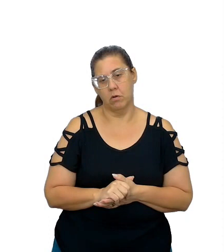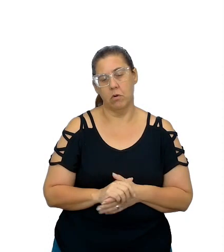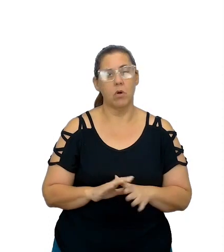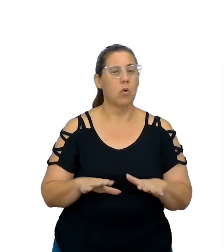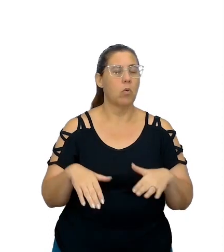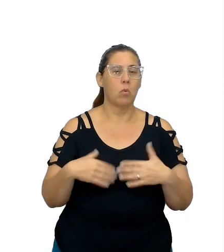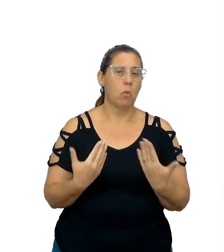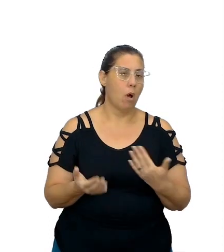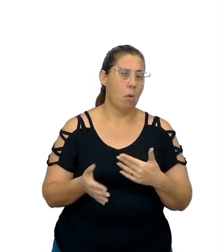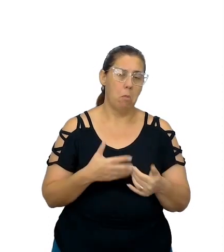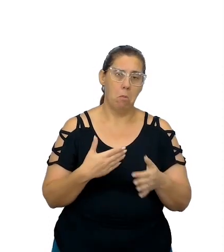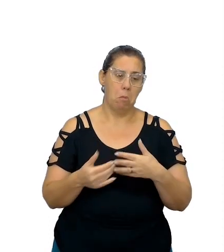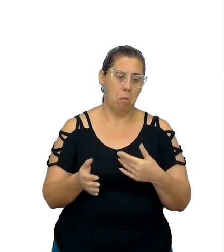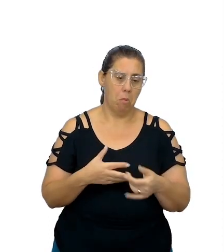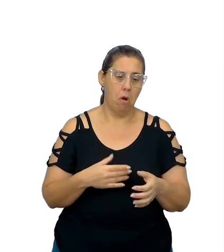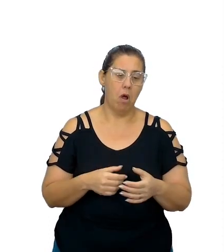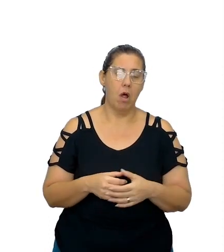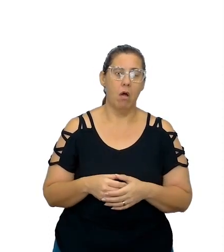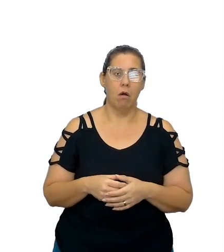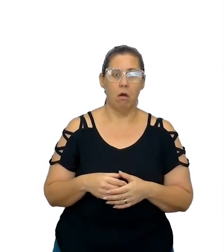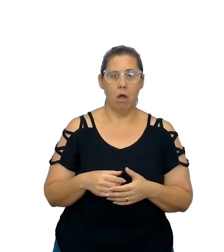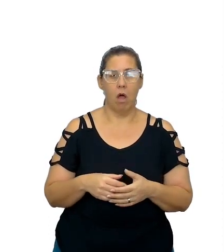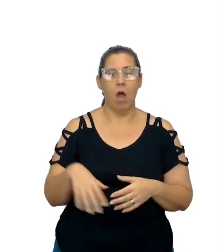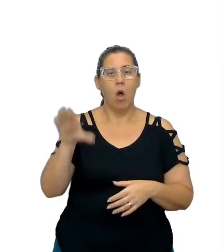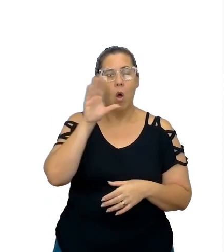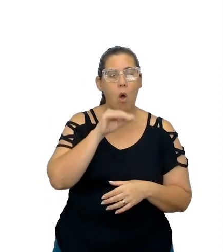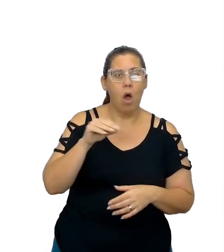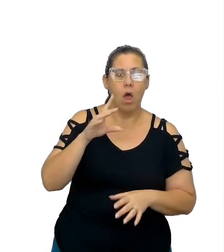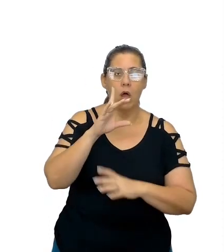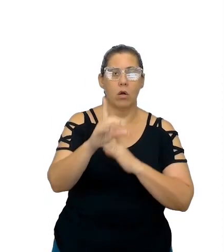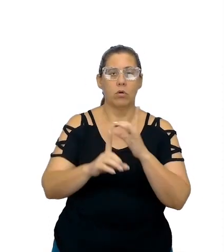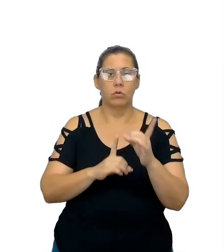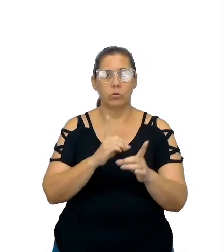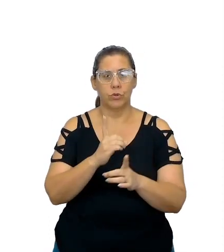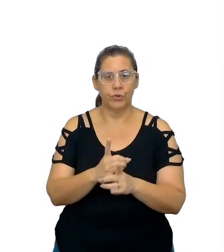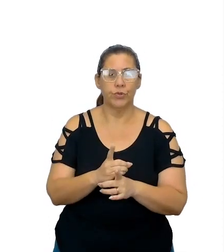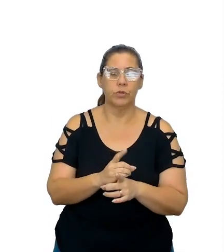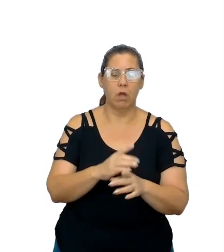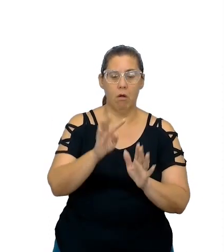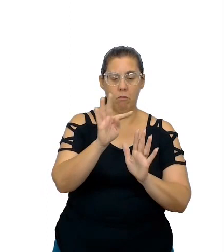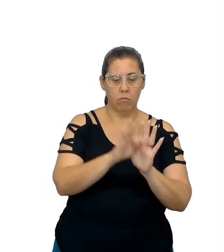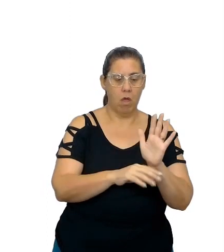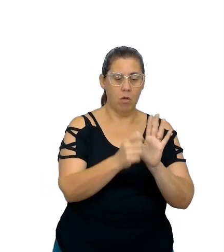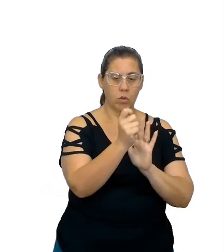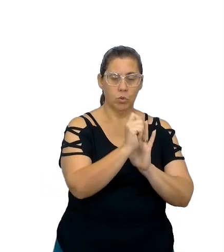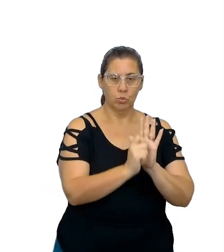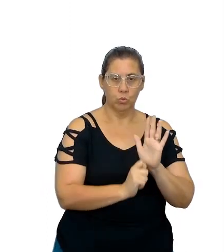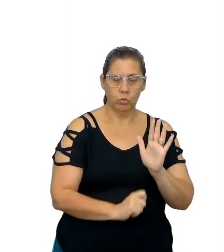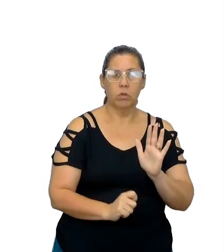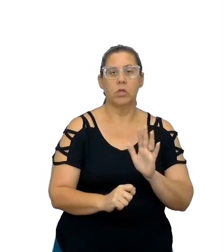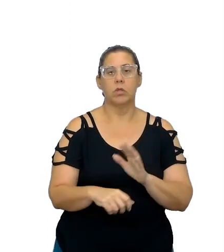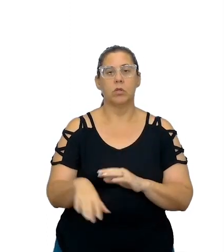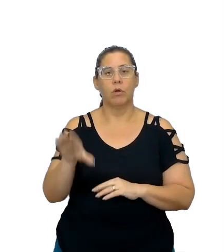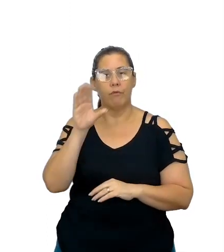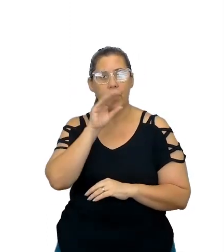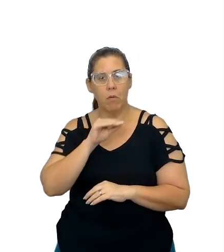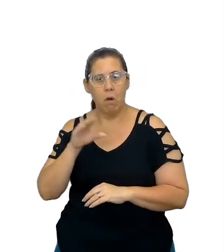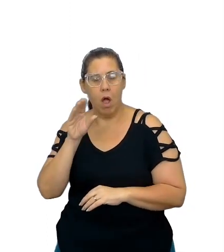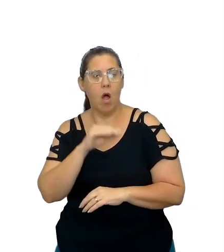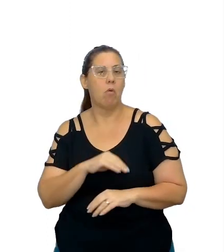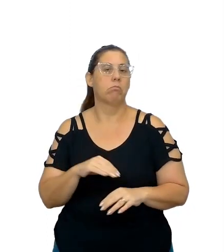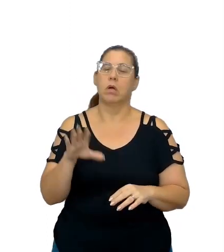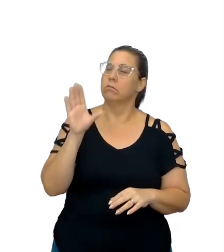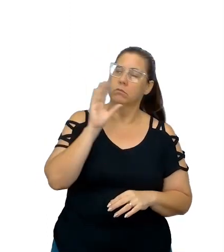quais forem, né, orais, digitais, não textos escritos, verbais, não verbais,